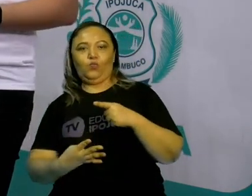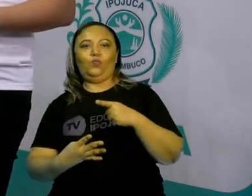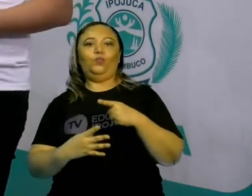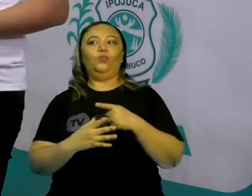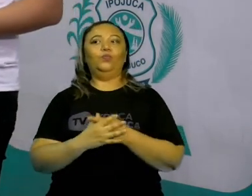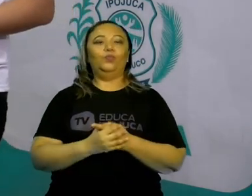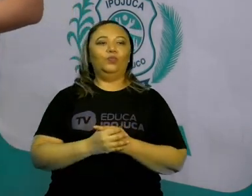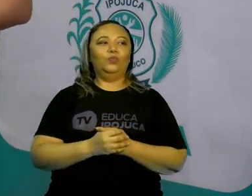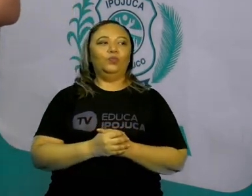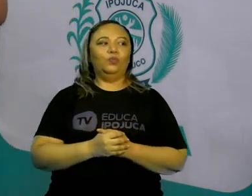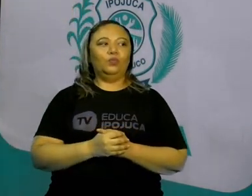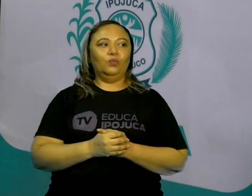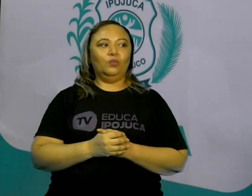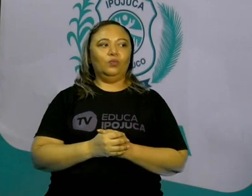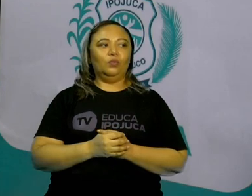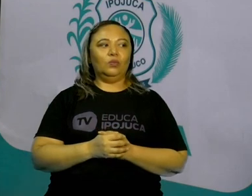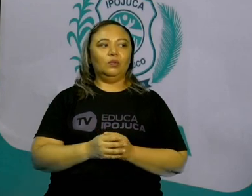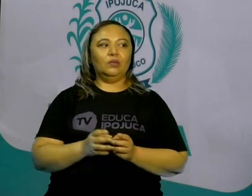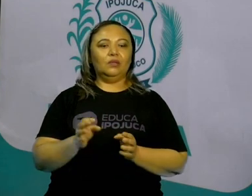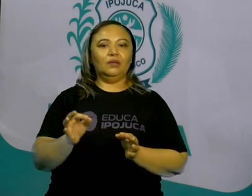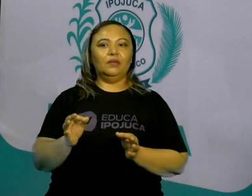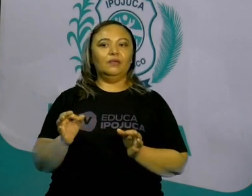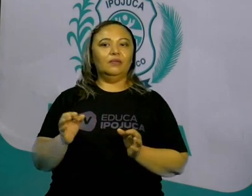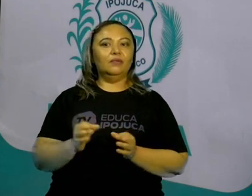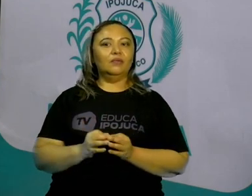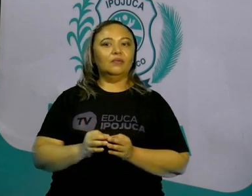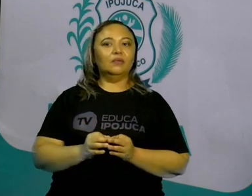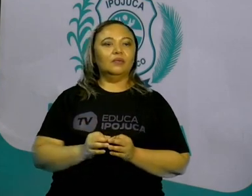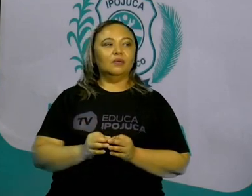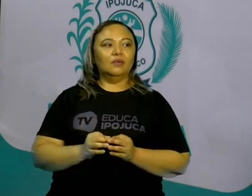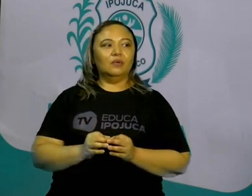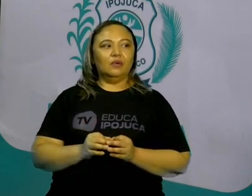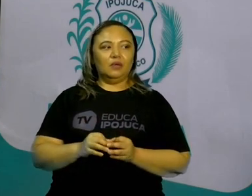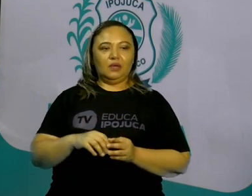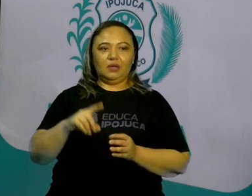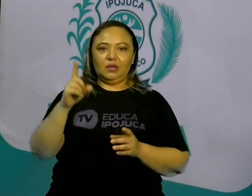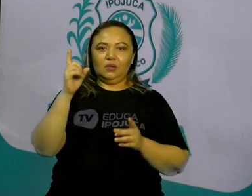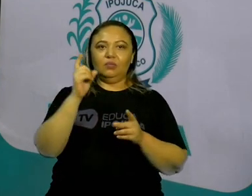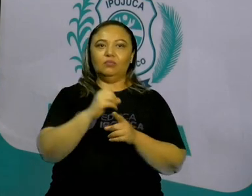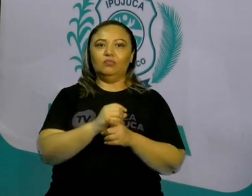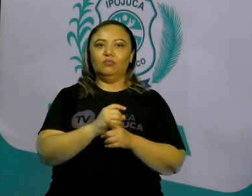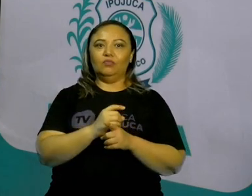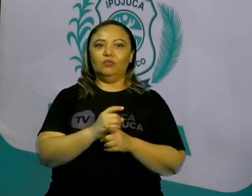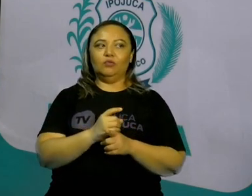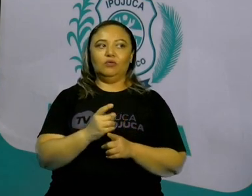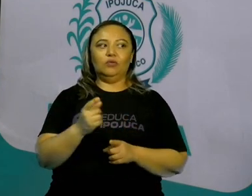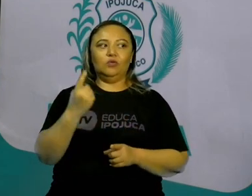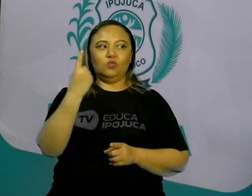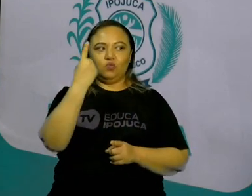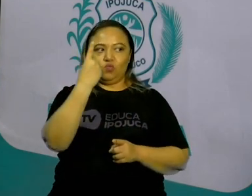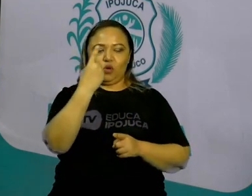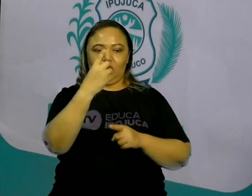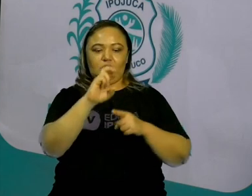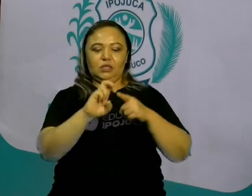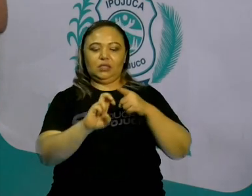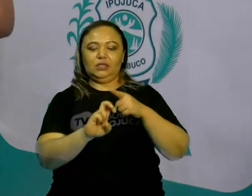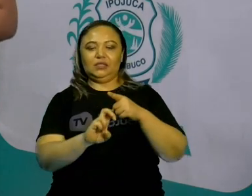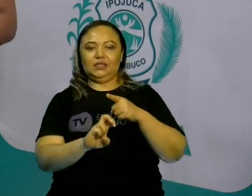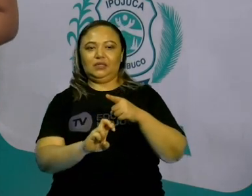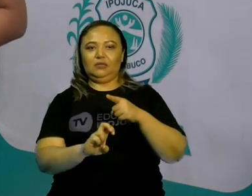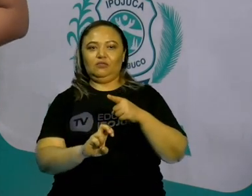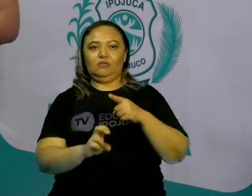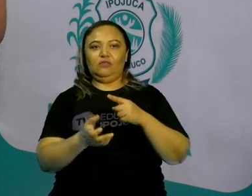1 em 4. E por fim, qual a chance de encontrar uma fruta? Uma só, no total